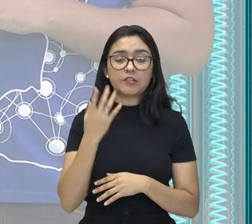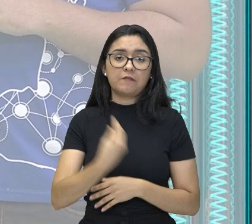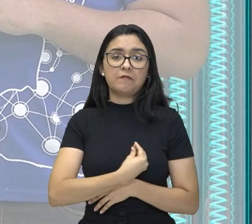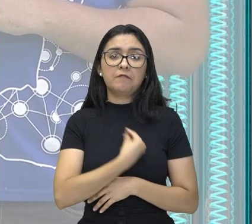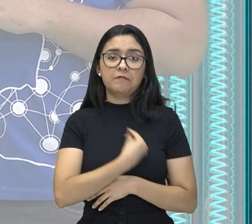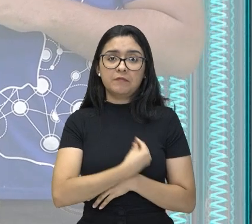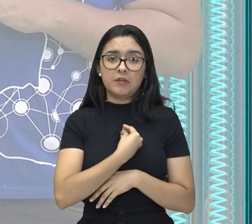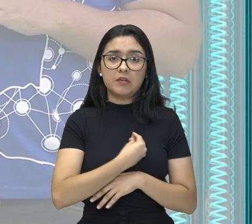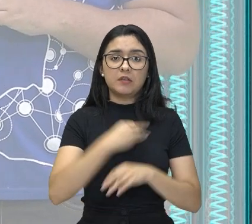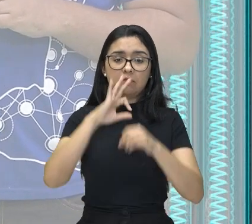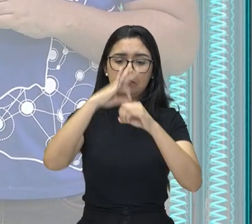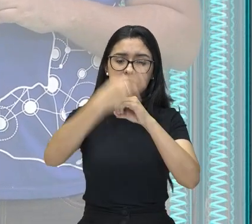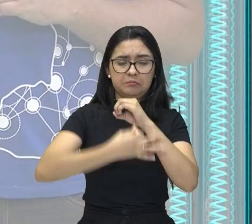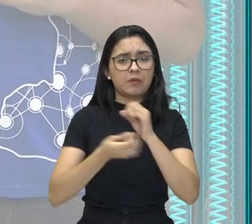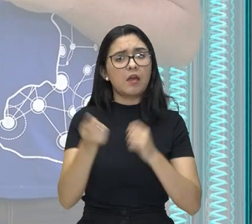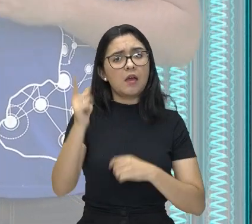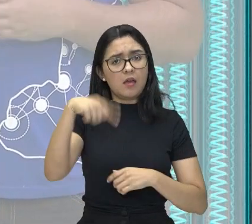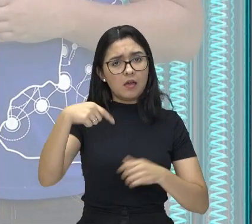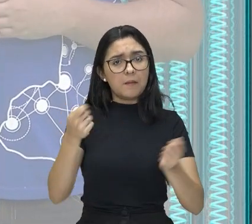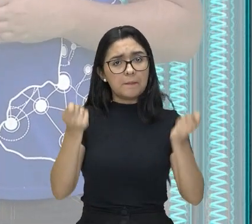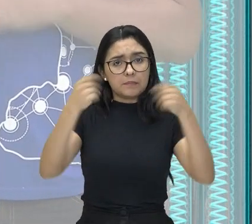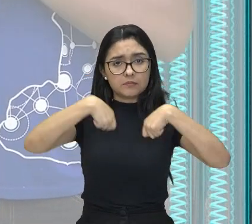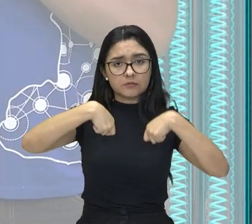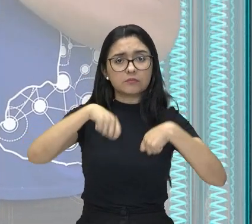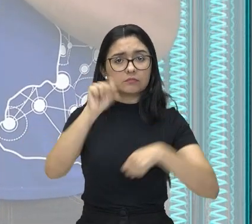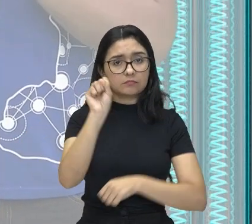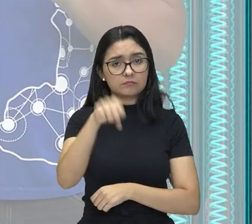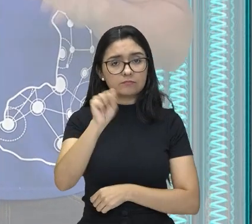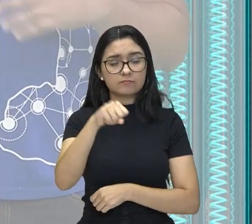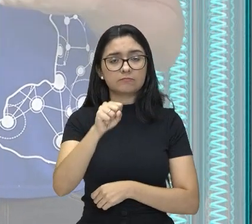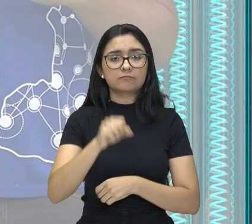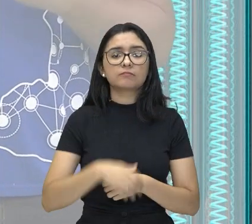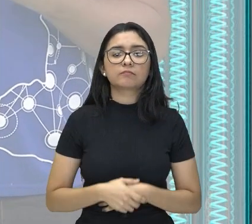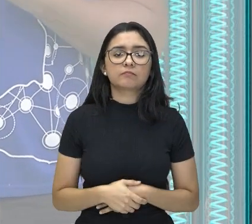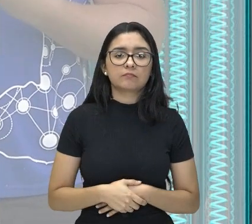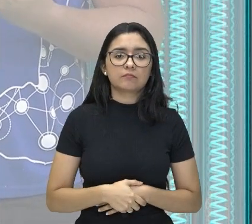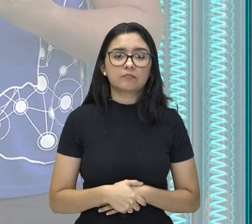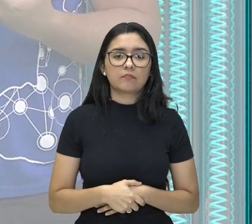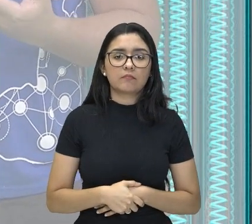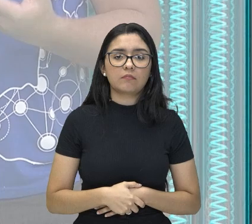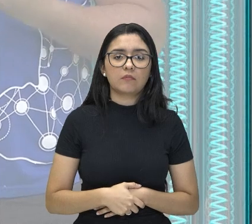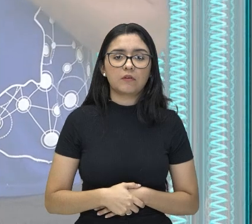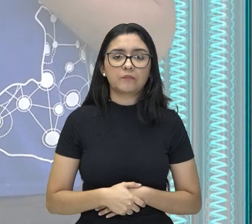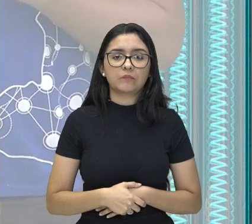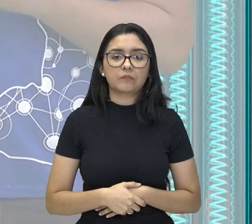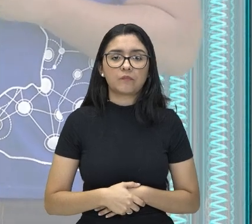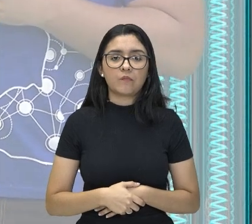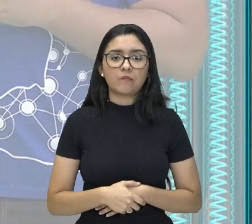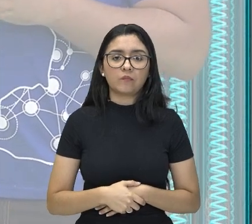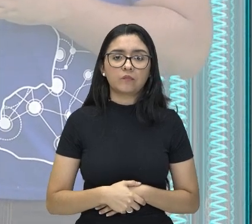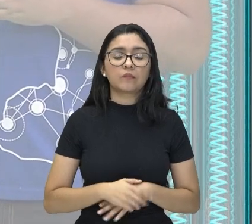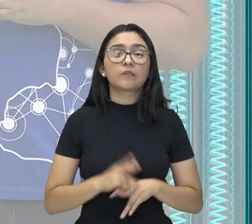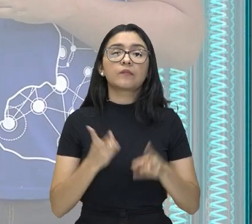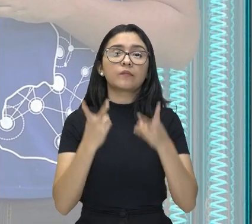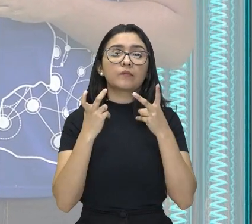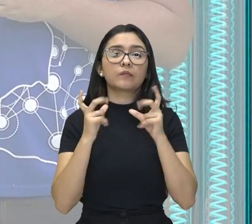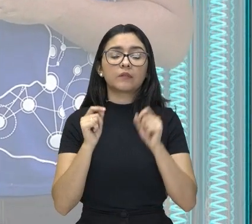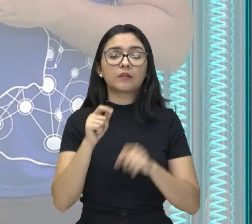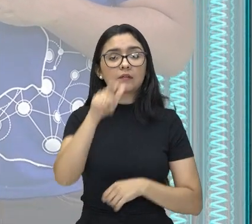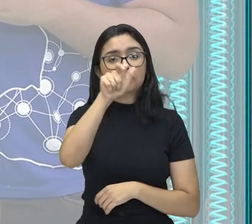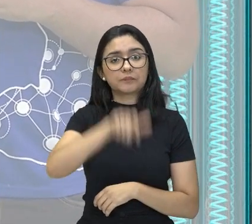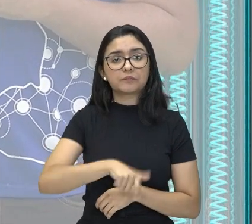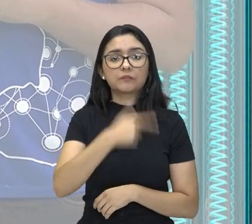Marte é algo totalmente viável, certo? É algo totalmente possível. Então, percebe que ele afirma